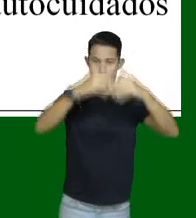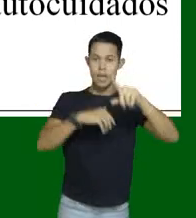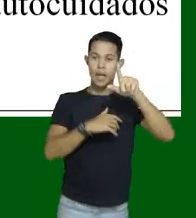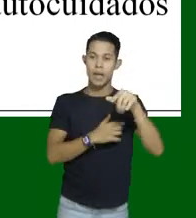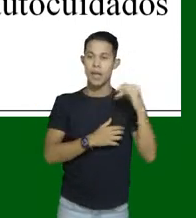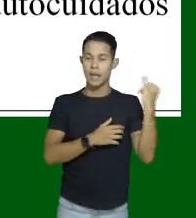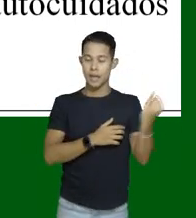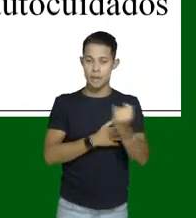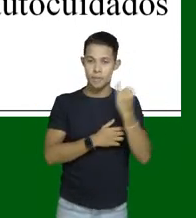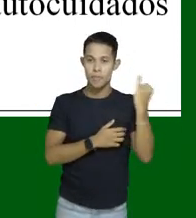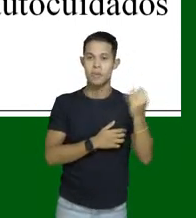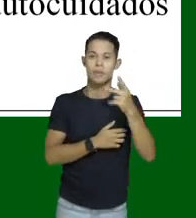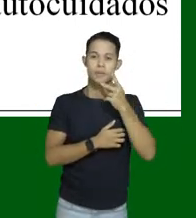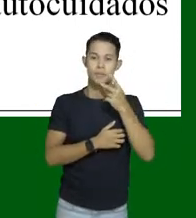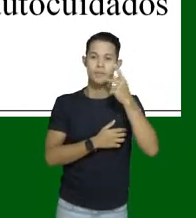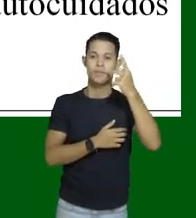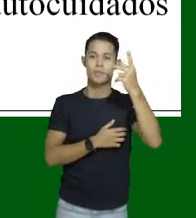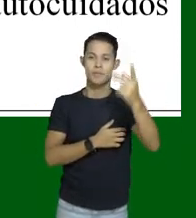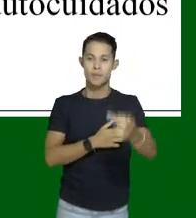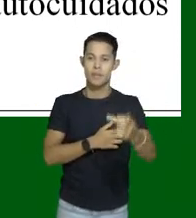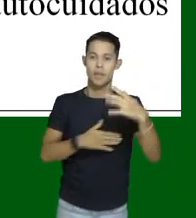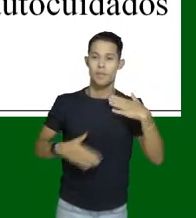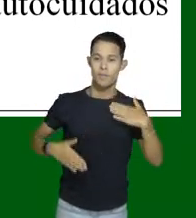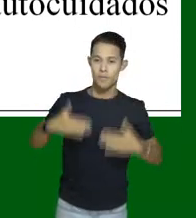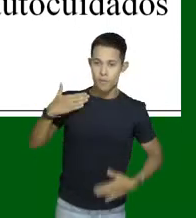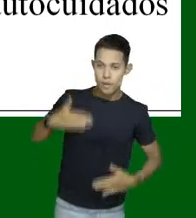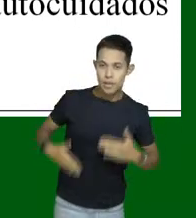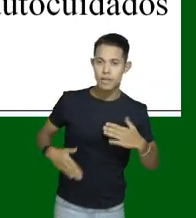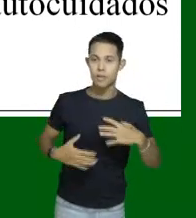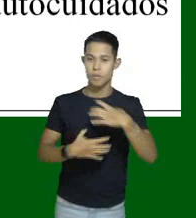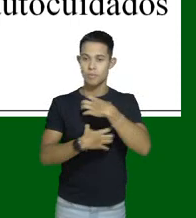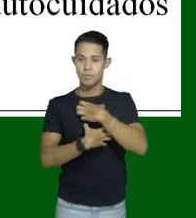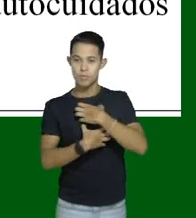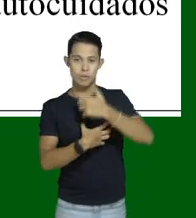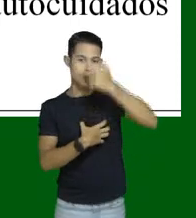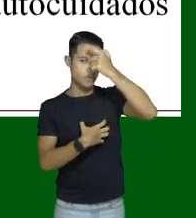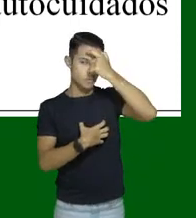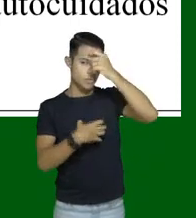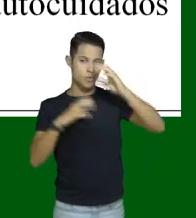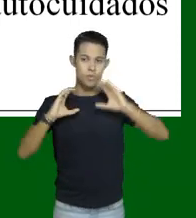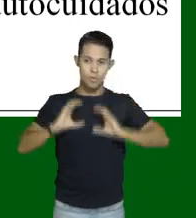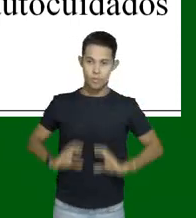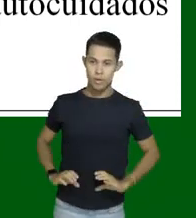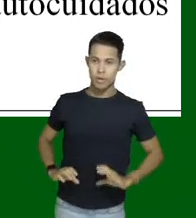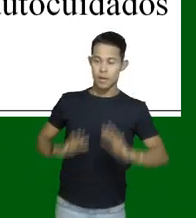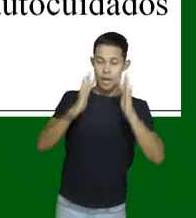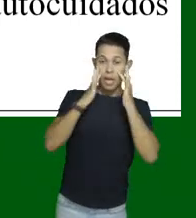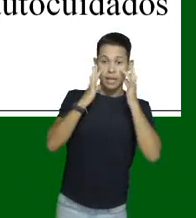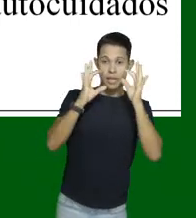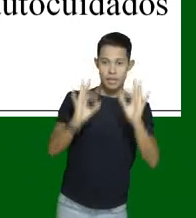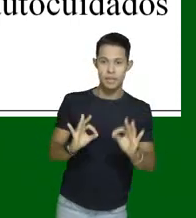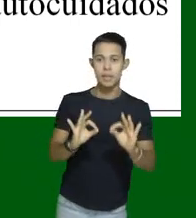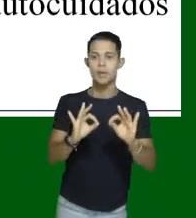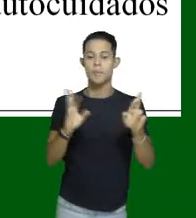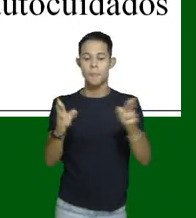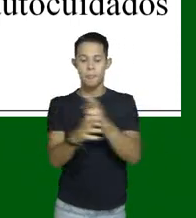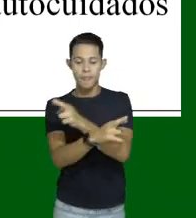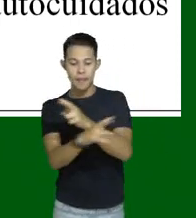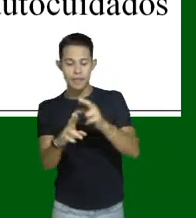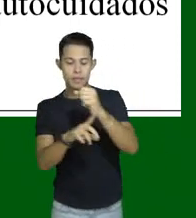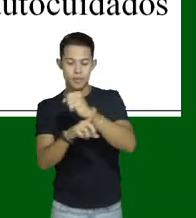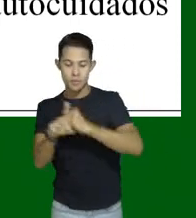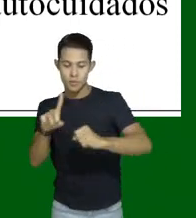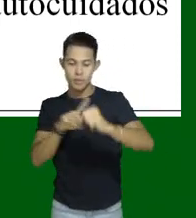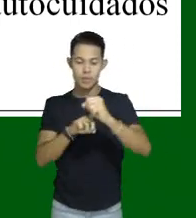do estudante acerca dos aspectos físicos, emocionais, psicológicos, comportamentais, atencionais, de relacionamento e sociais,